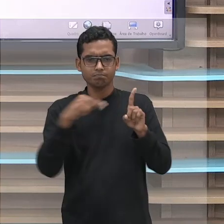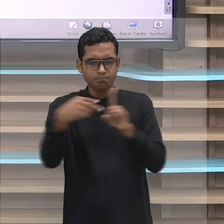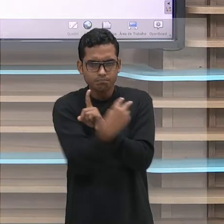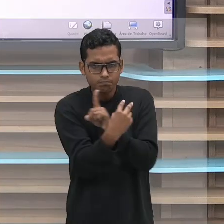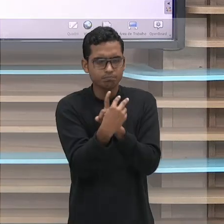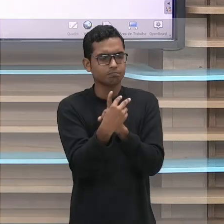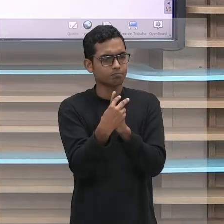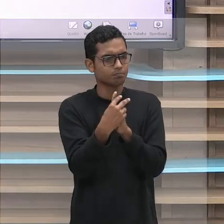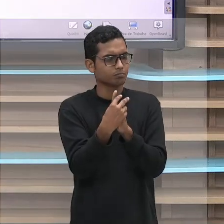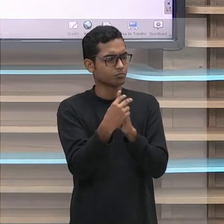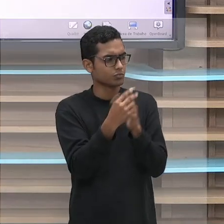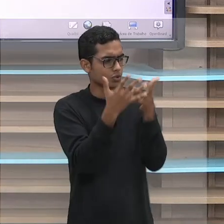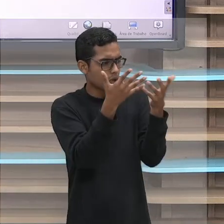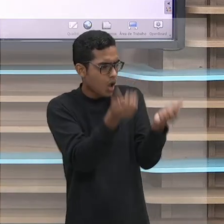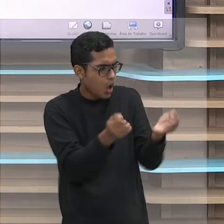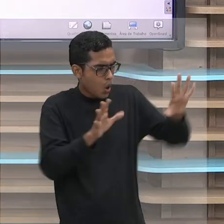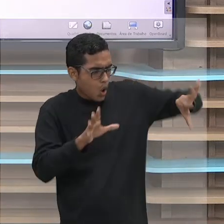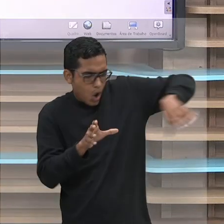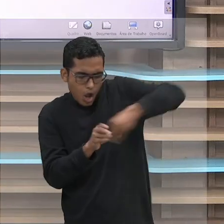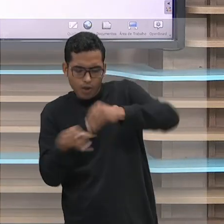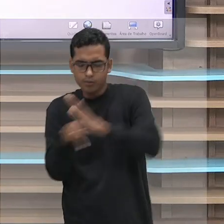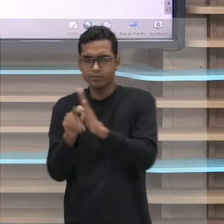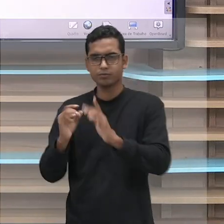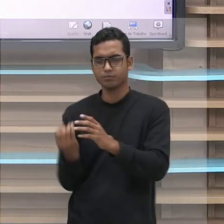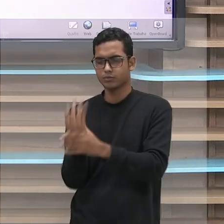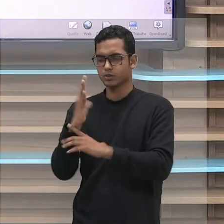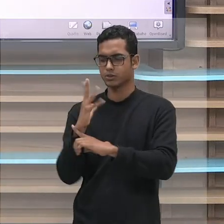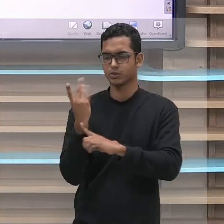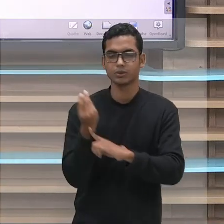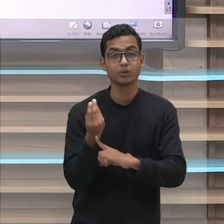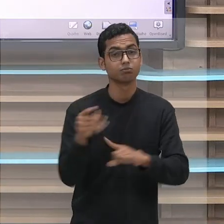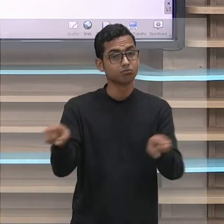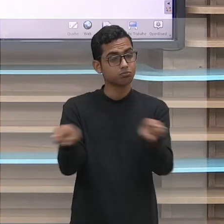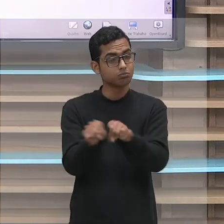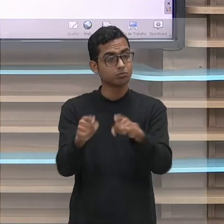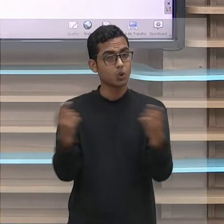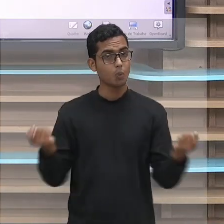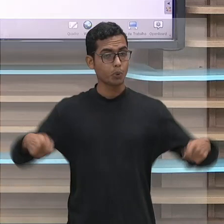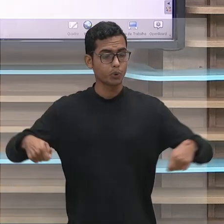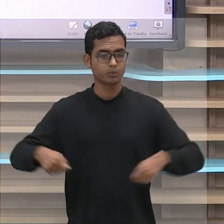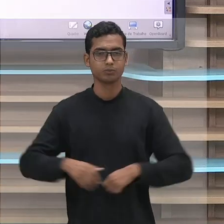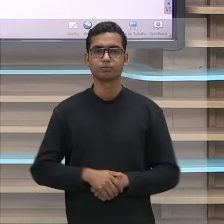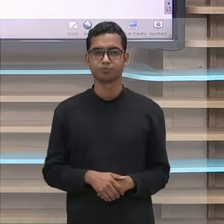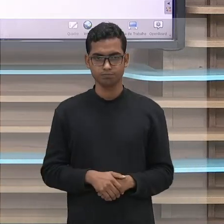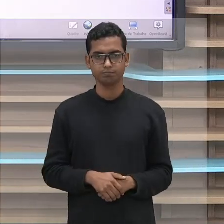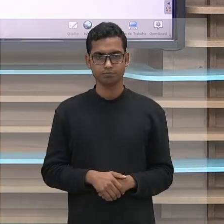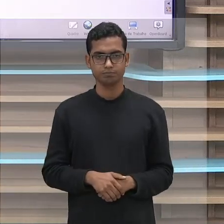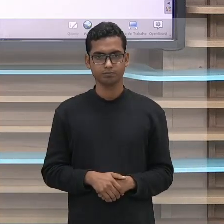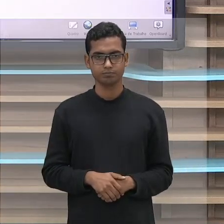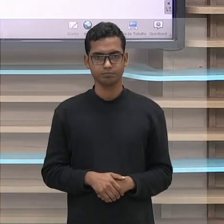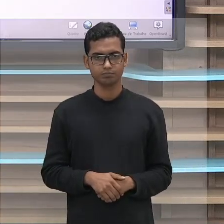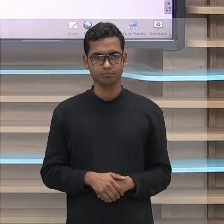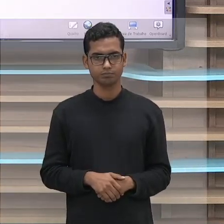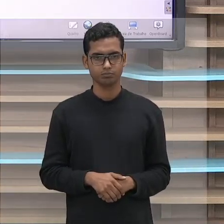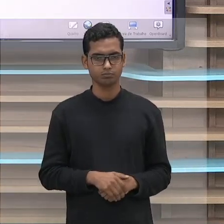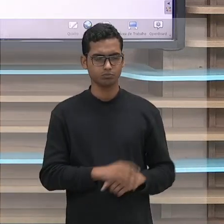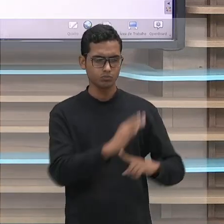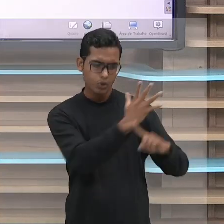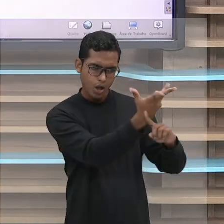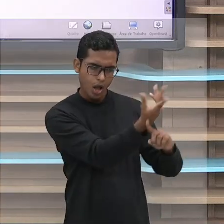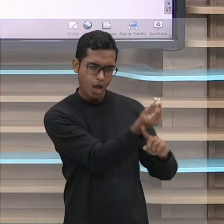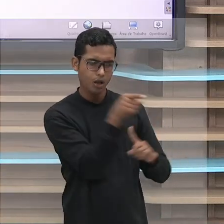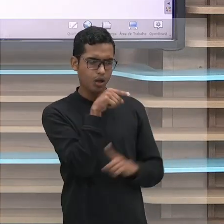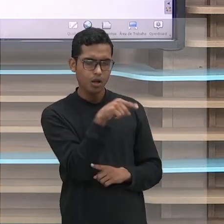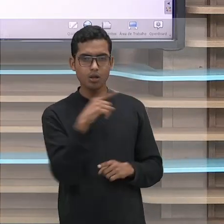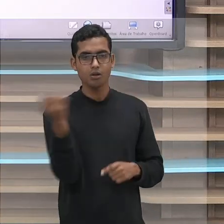outro também na minha obra de arte, certo? Eu posso fazer a leitura de uma obra de arte e